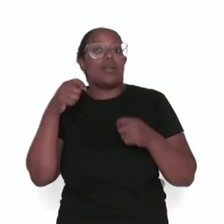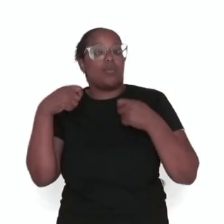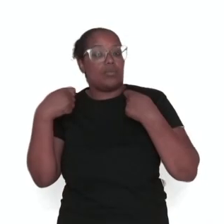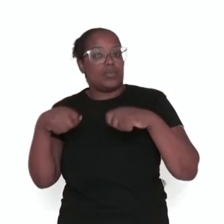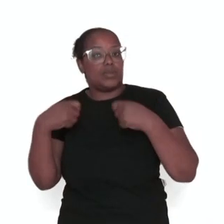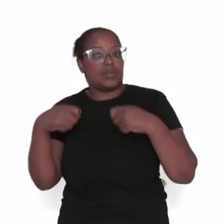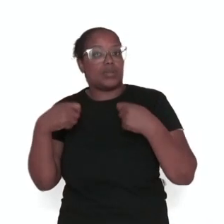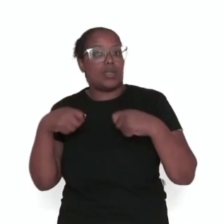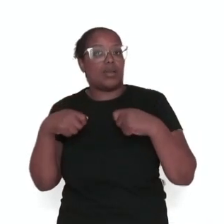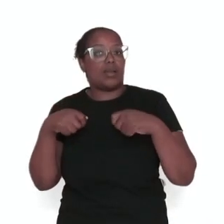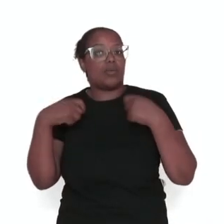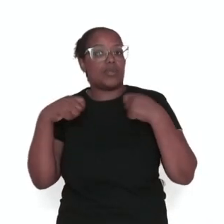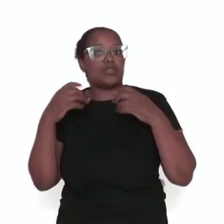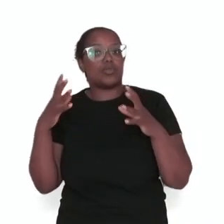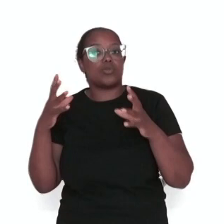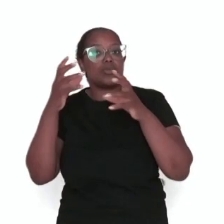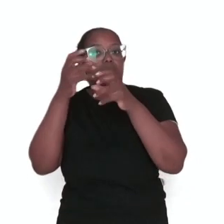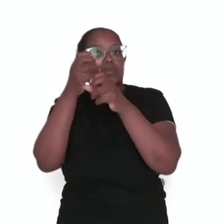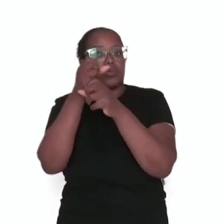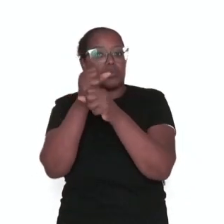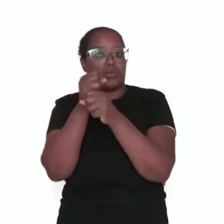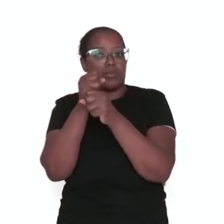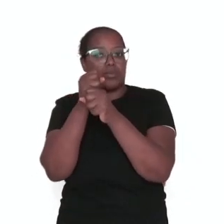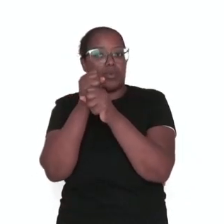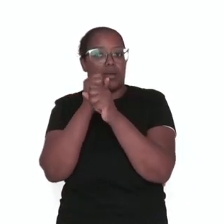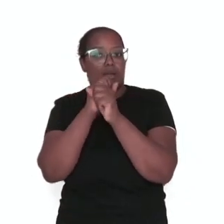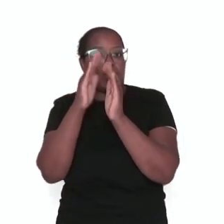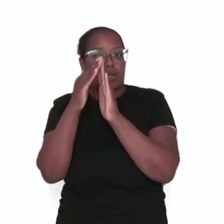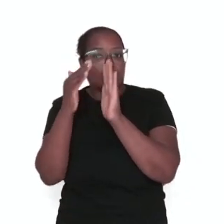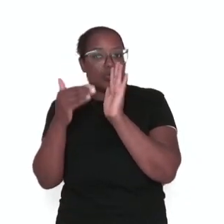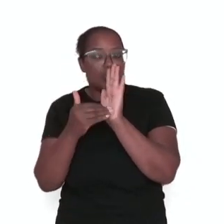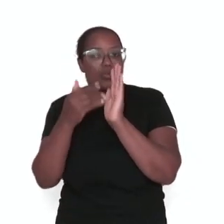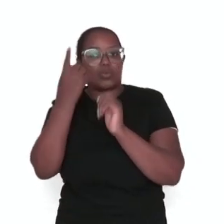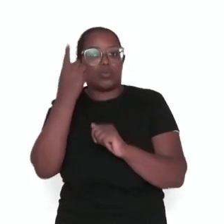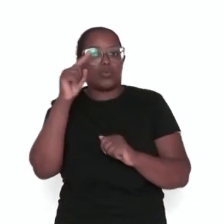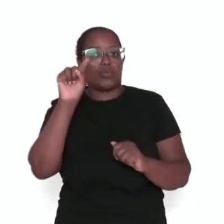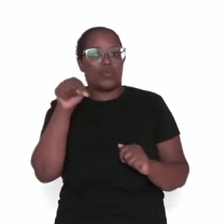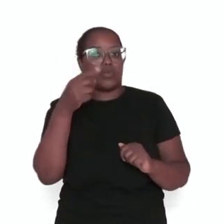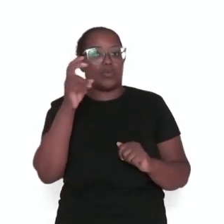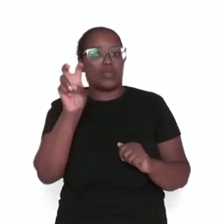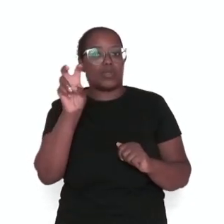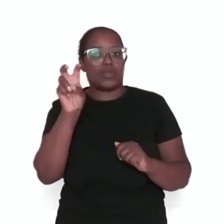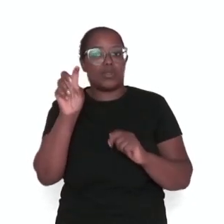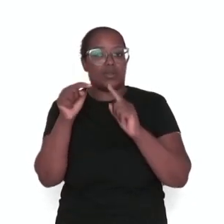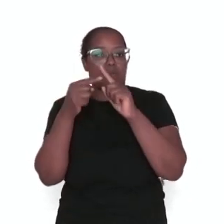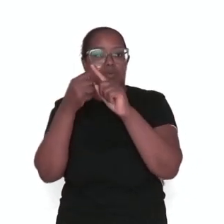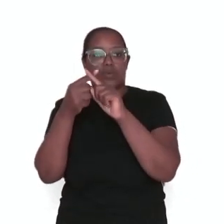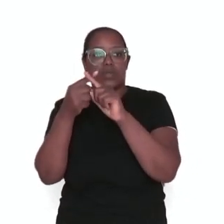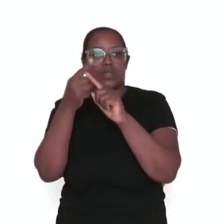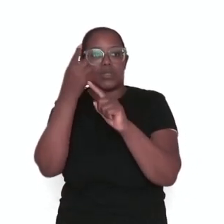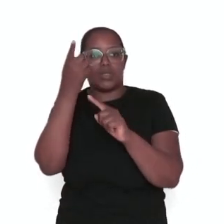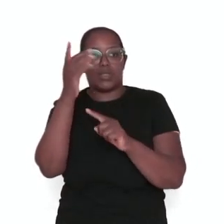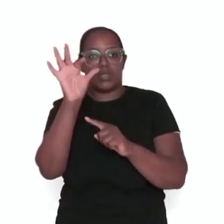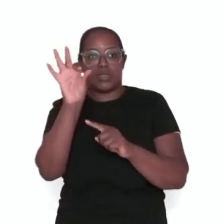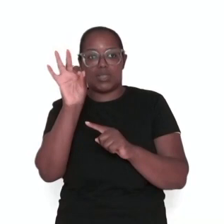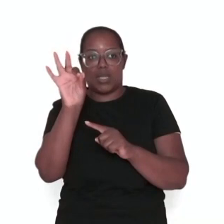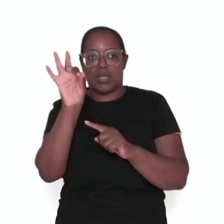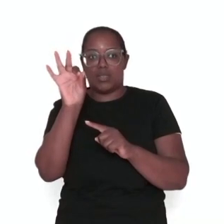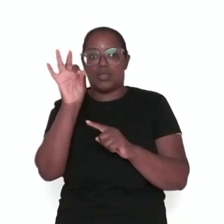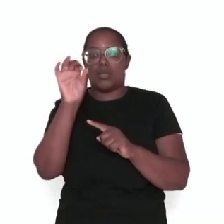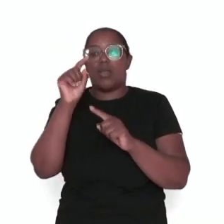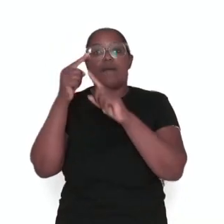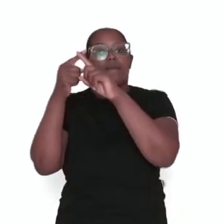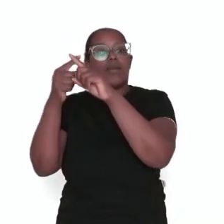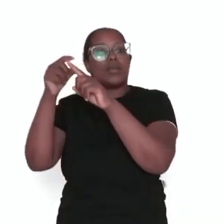eu realizar a multiplicação desses dois elementos. Então, 1,5 vezes 10 elevado na 5, que multiplica